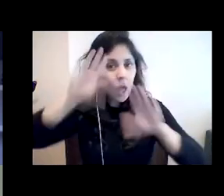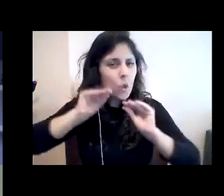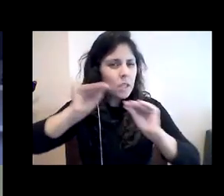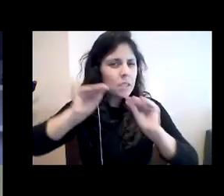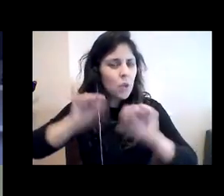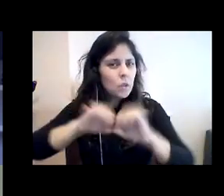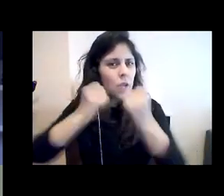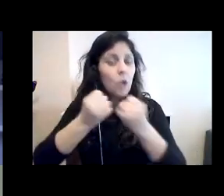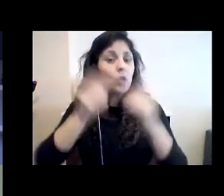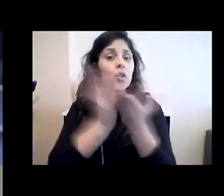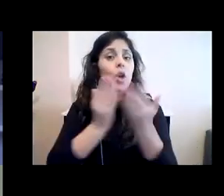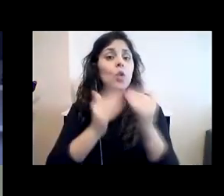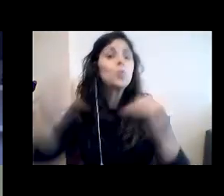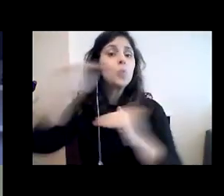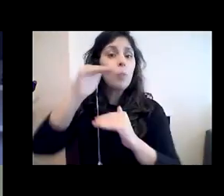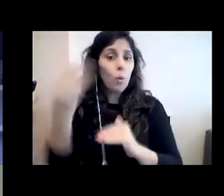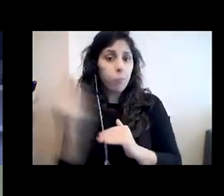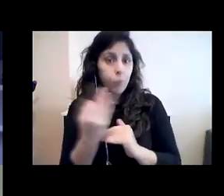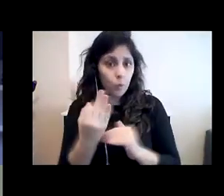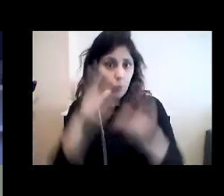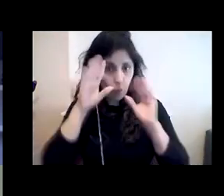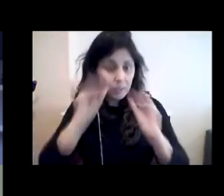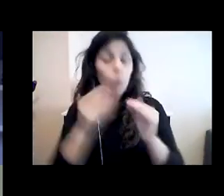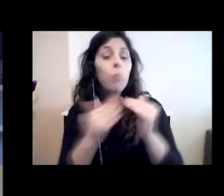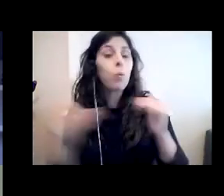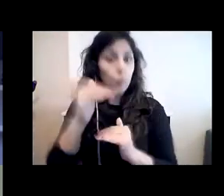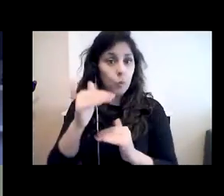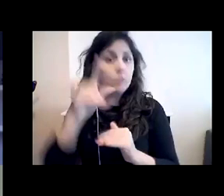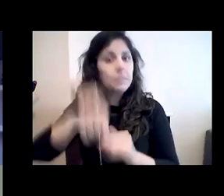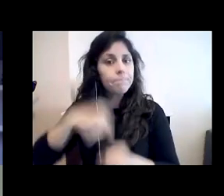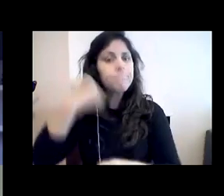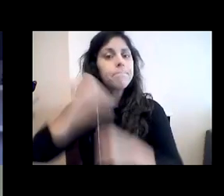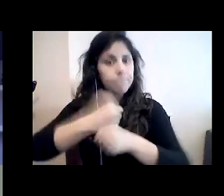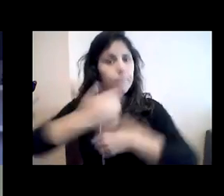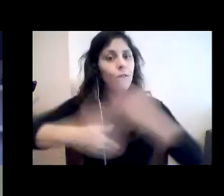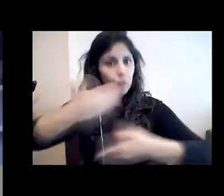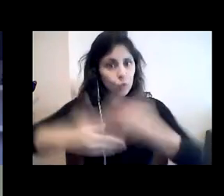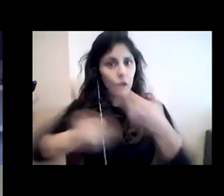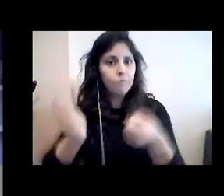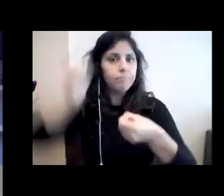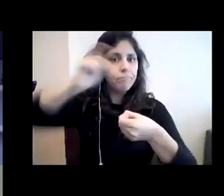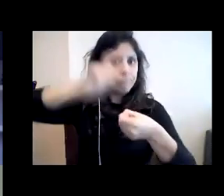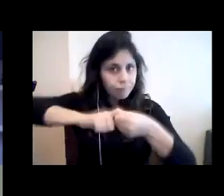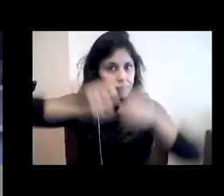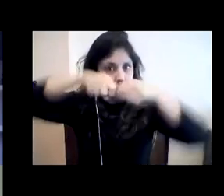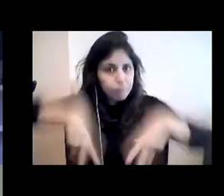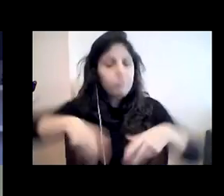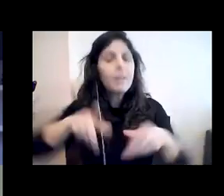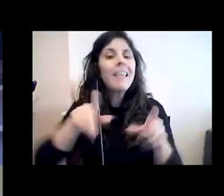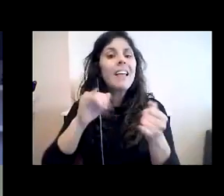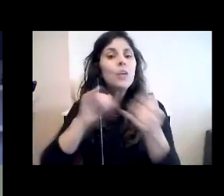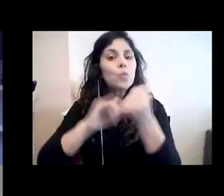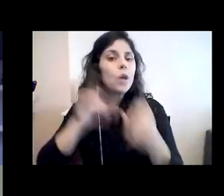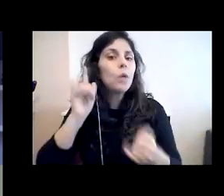de Educação, no Politécnico do Porto, onde desempenha também funções como vogal no Departamento de Ação Social da Associação de